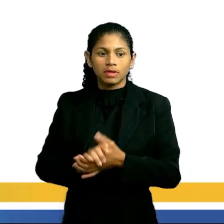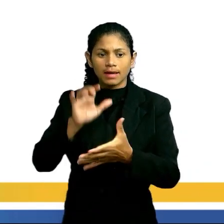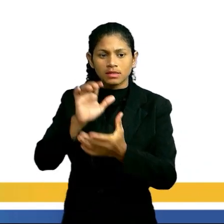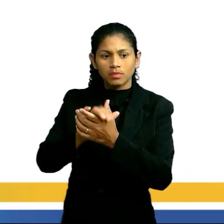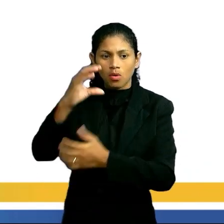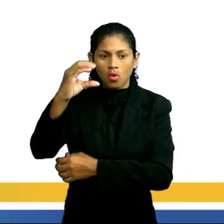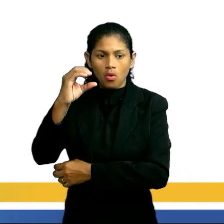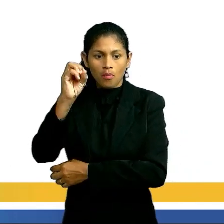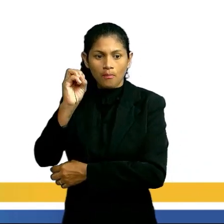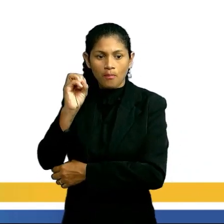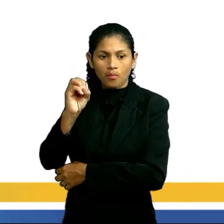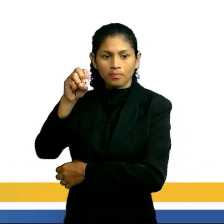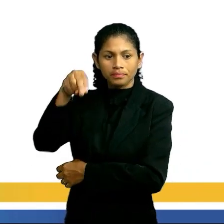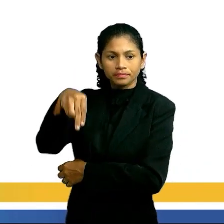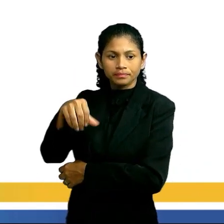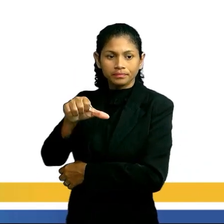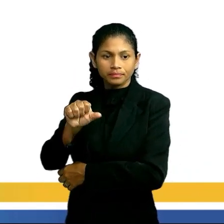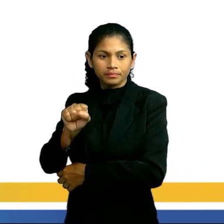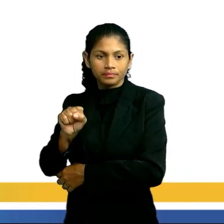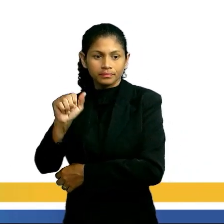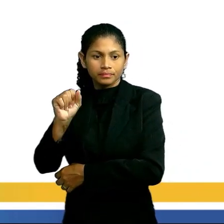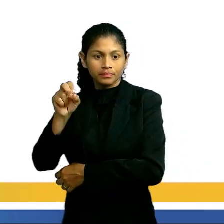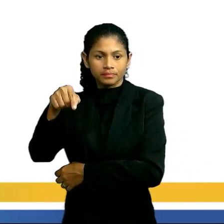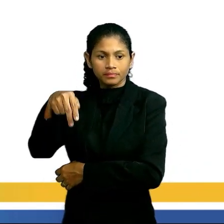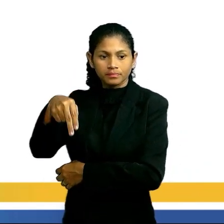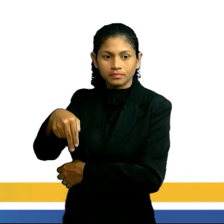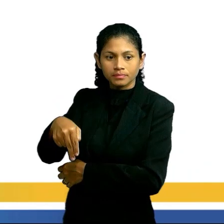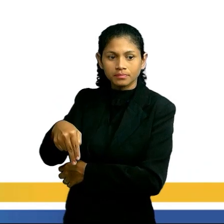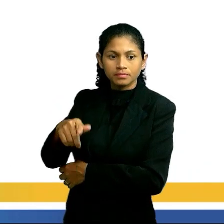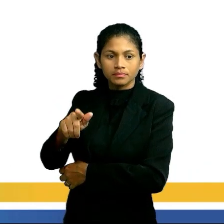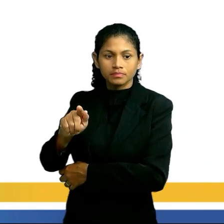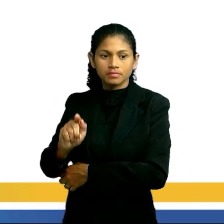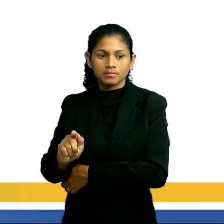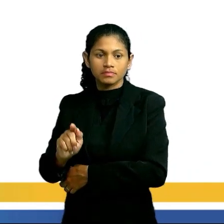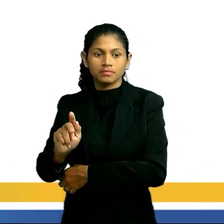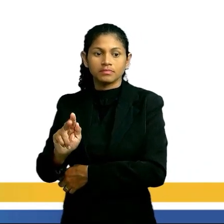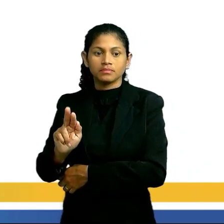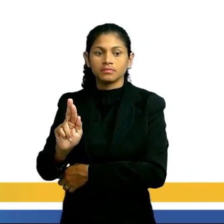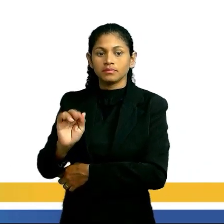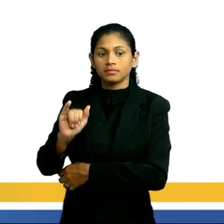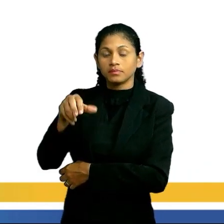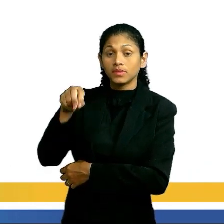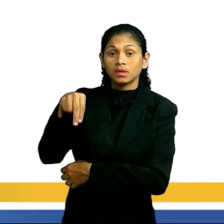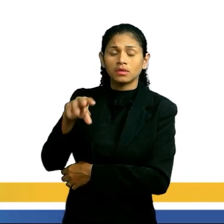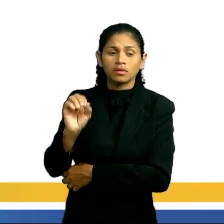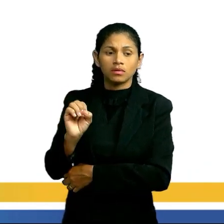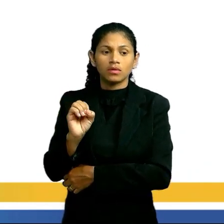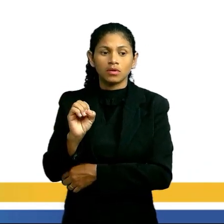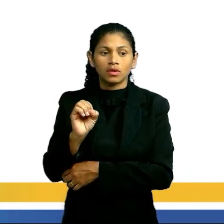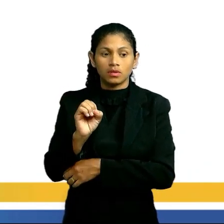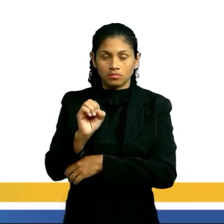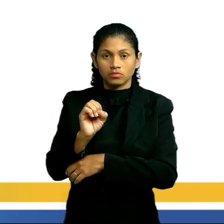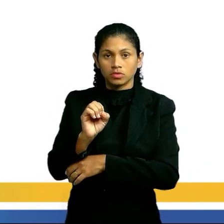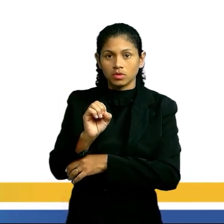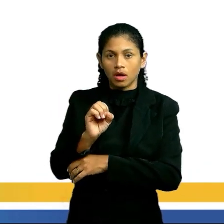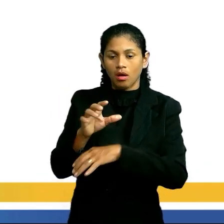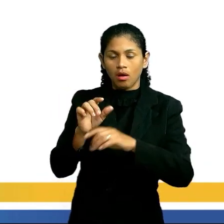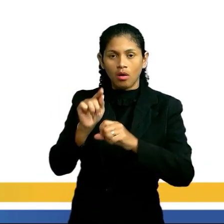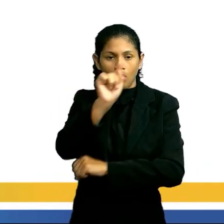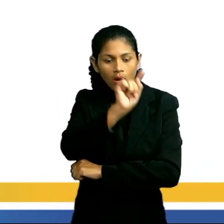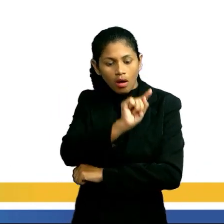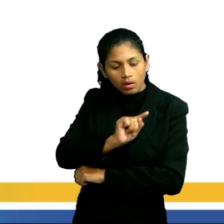consanguíneo. E para representar o nascimento de filhos, tracejamos para baixo agora, na